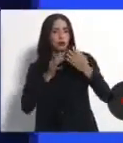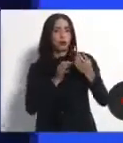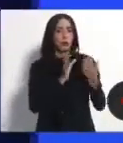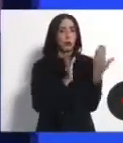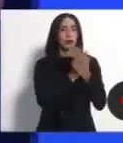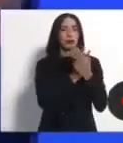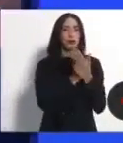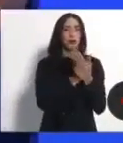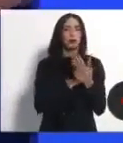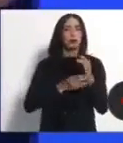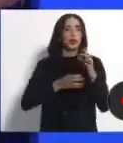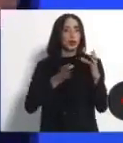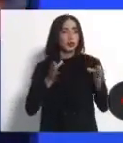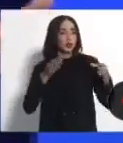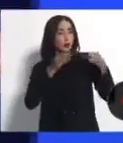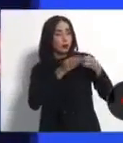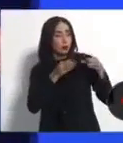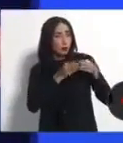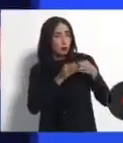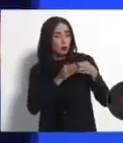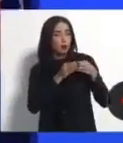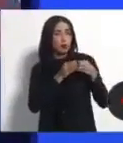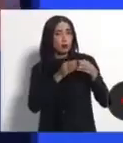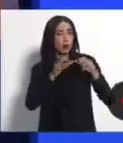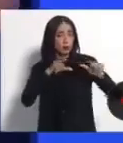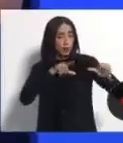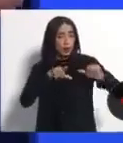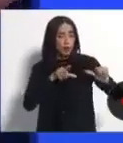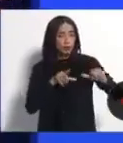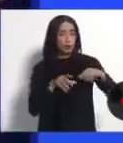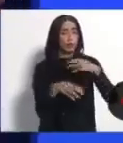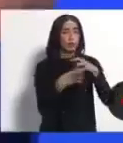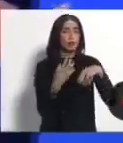trabalhadora, somente através de uma revolução e do poder popular.